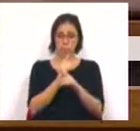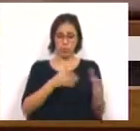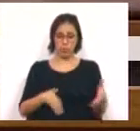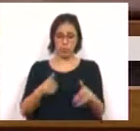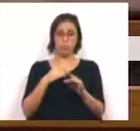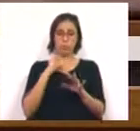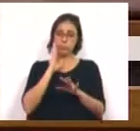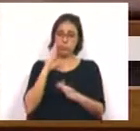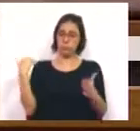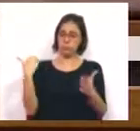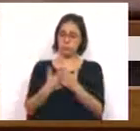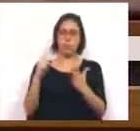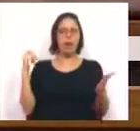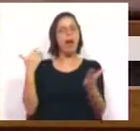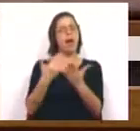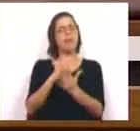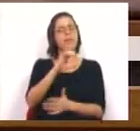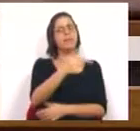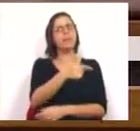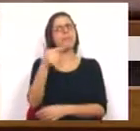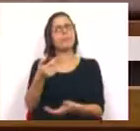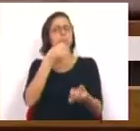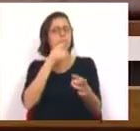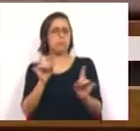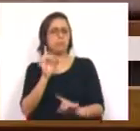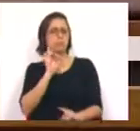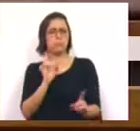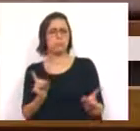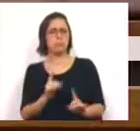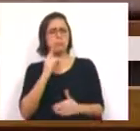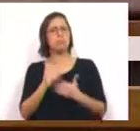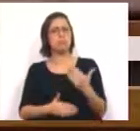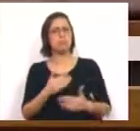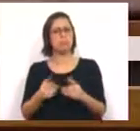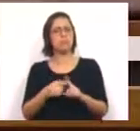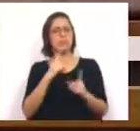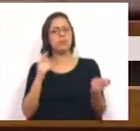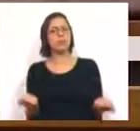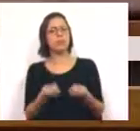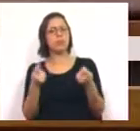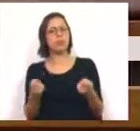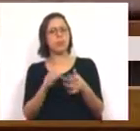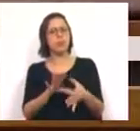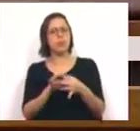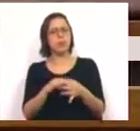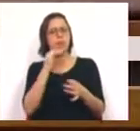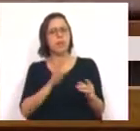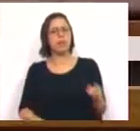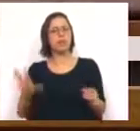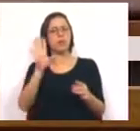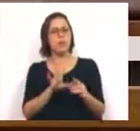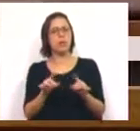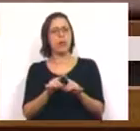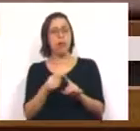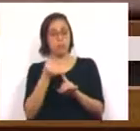a que assistimos nos últimos anos, os TTT não perderam a sua importância, continuando a ser um fator de promoção da coesão territorial e